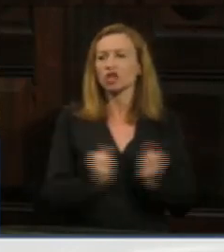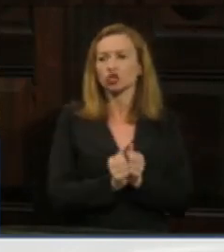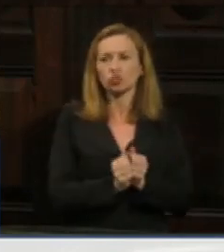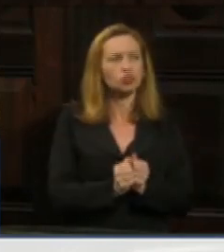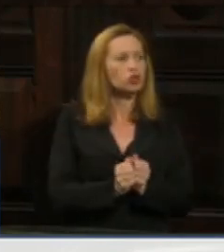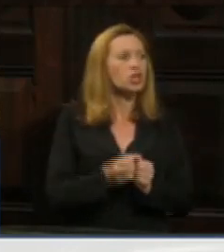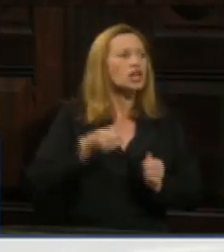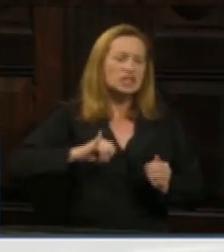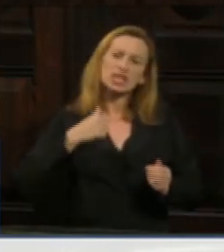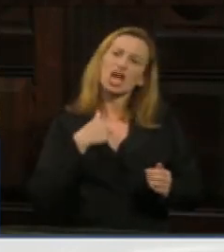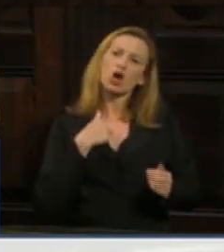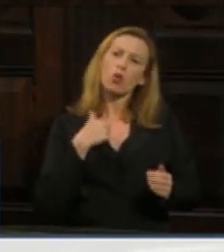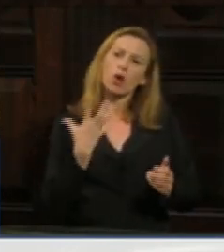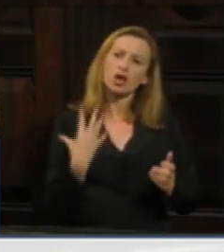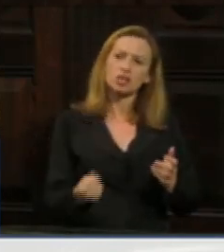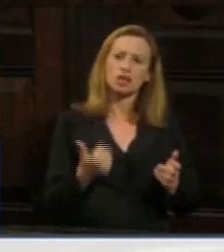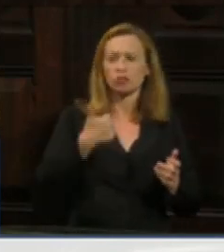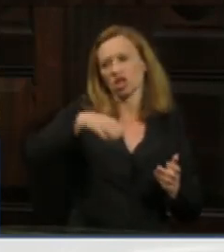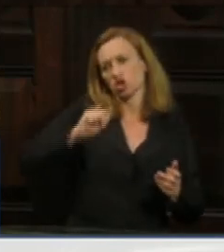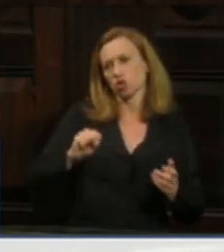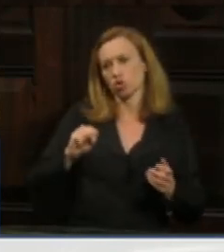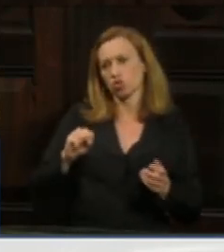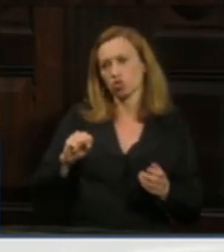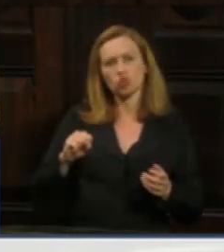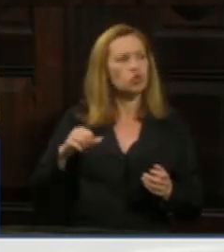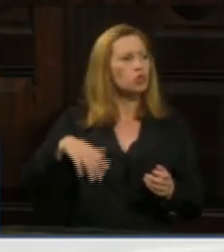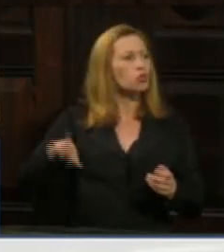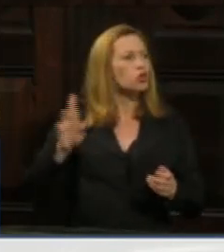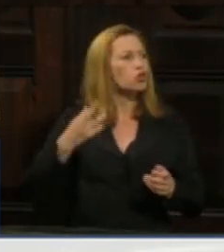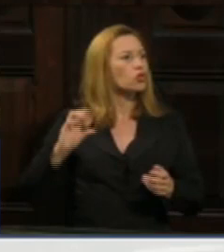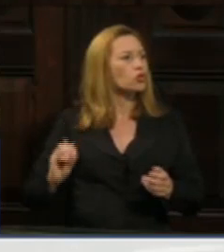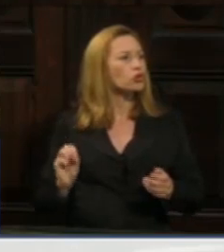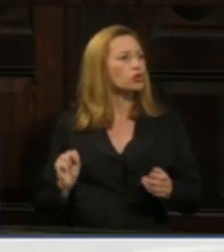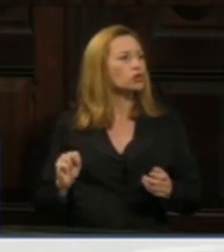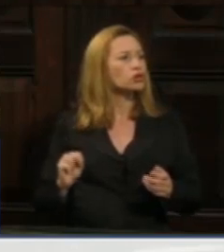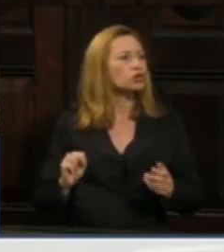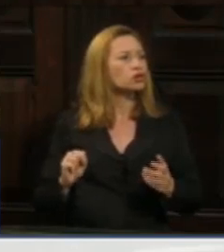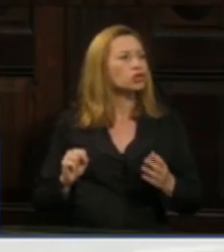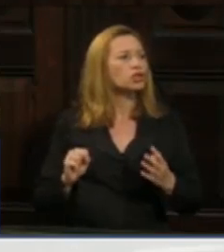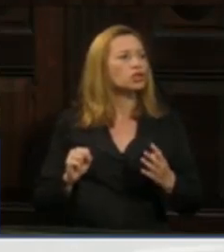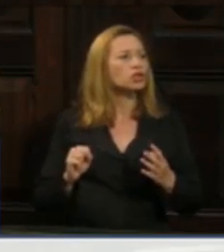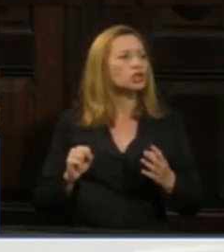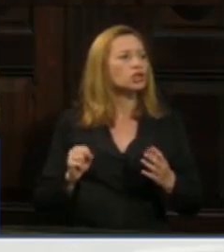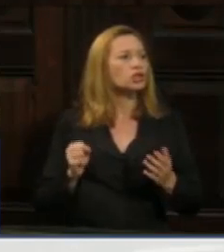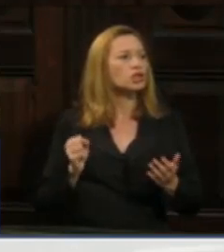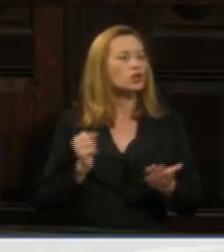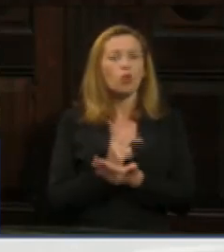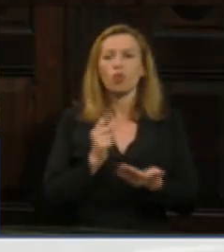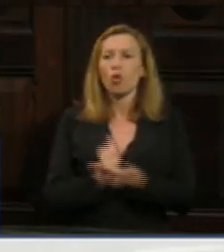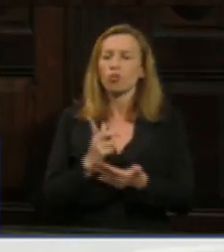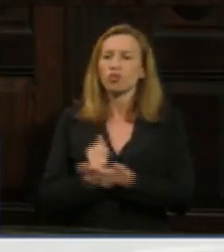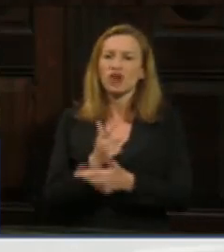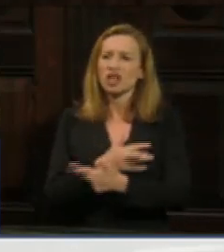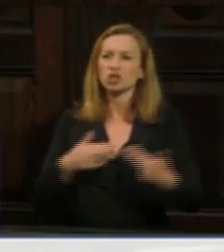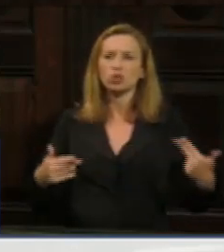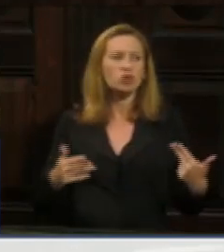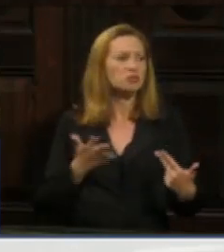seguinte, os assessores, eu vi a matéria genericamente, foi até o deputado Carlos Mink que me informou em plenário, eu nem